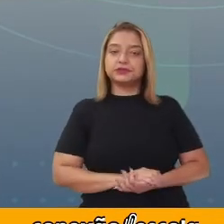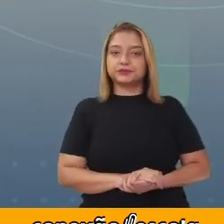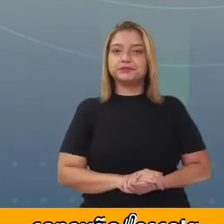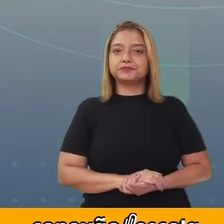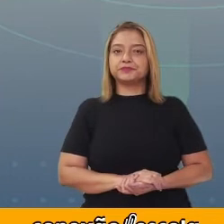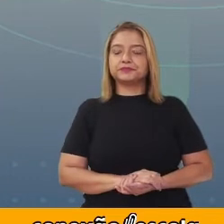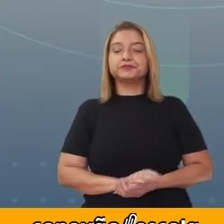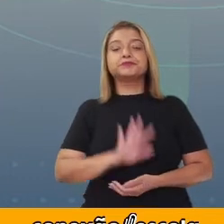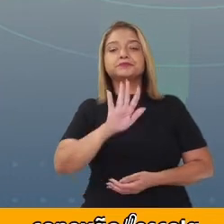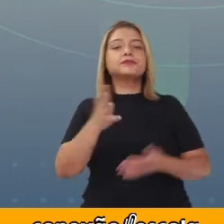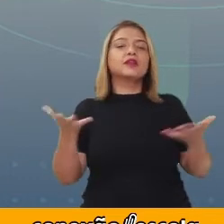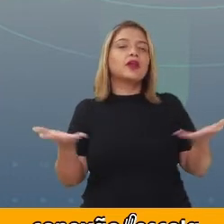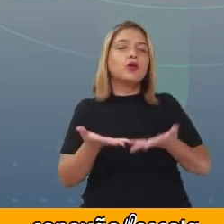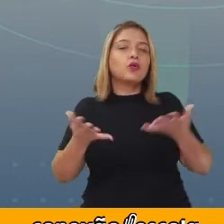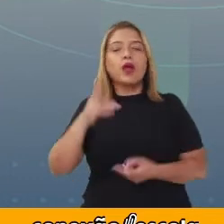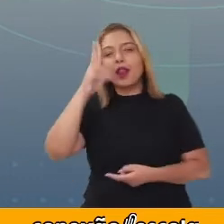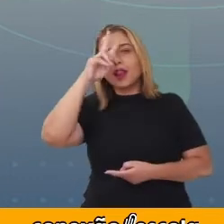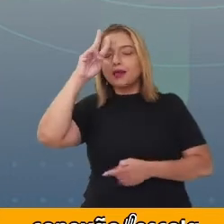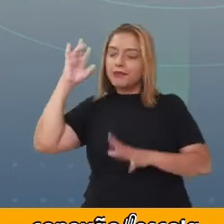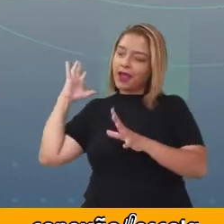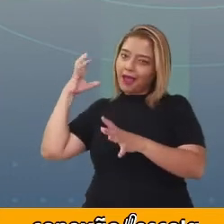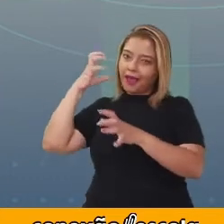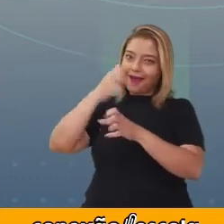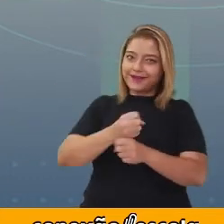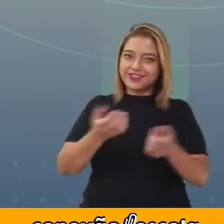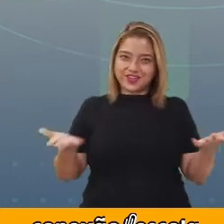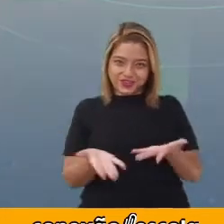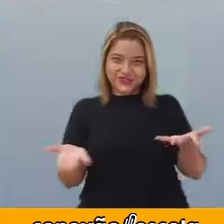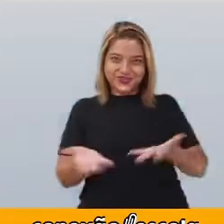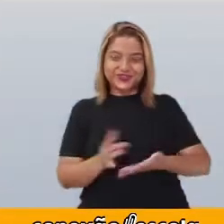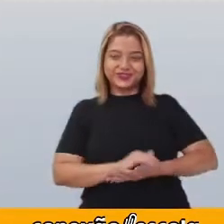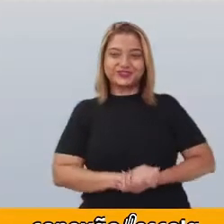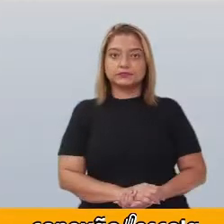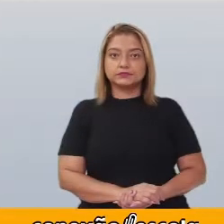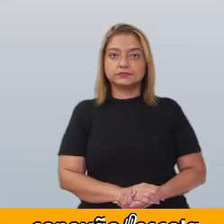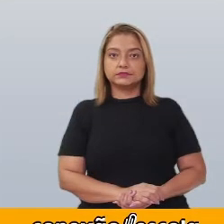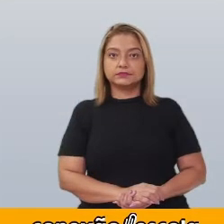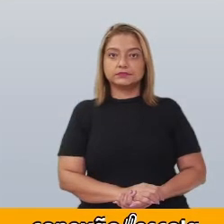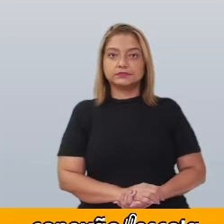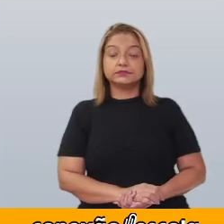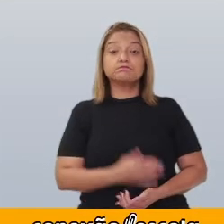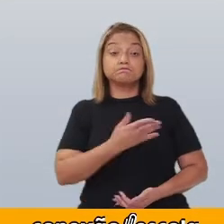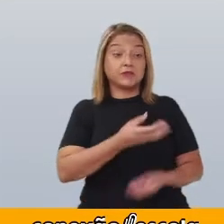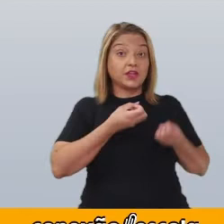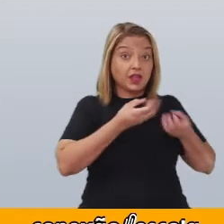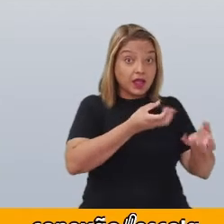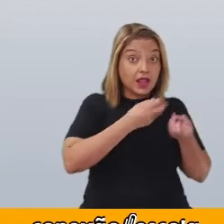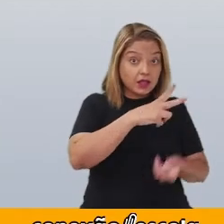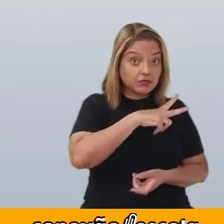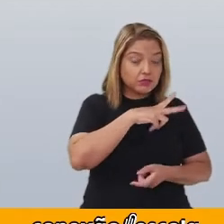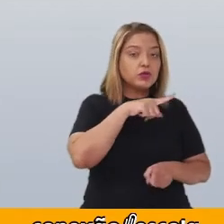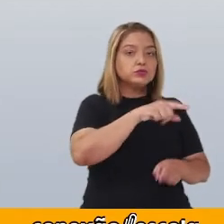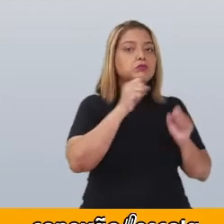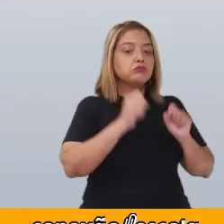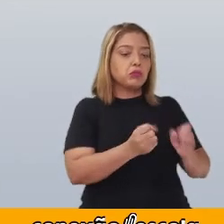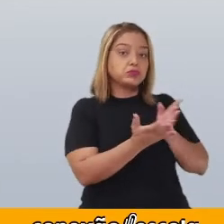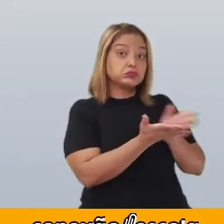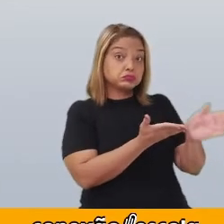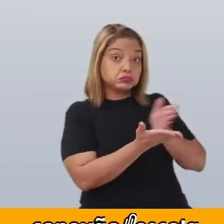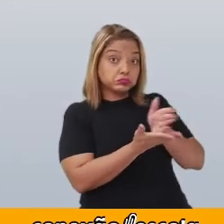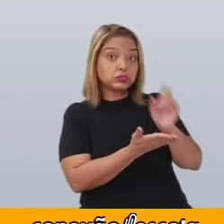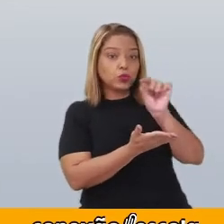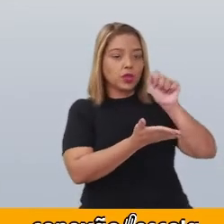Vamos então recordar o que nós aprendemos hoje. O relato pode se apresentar nas